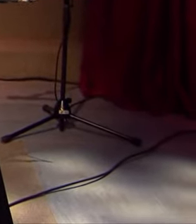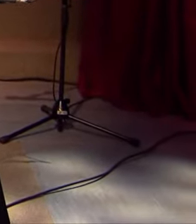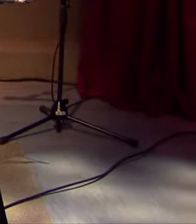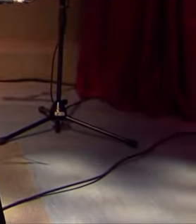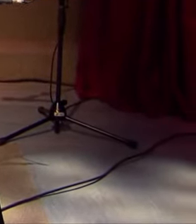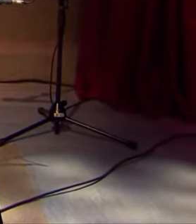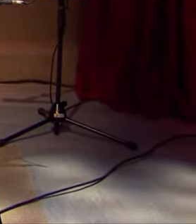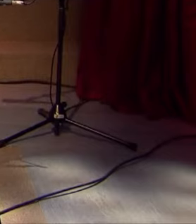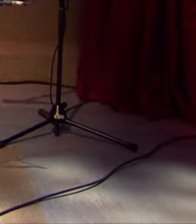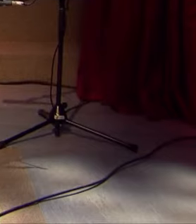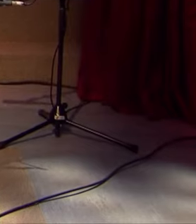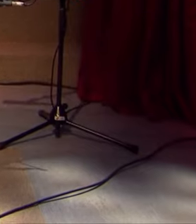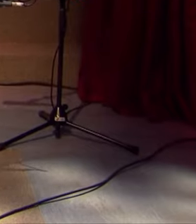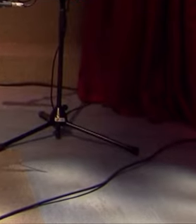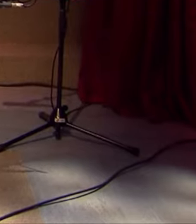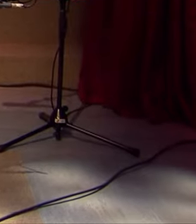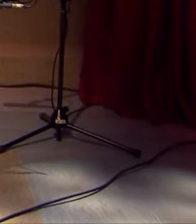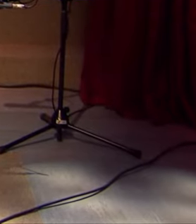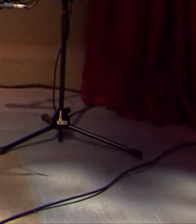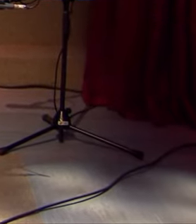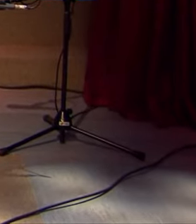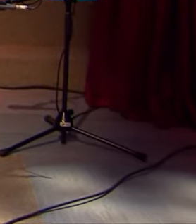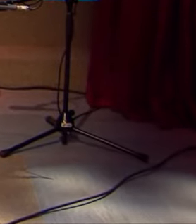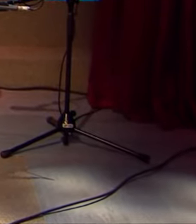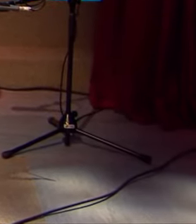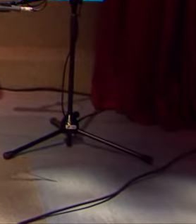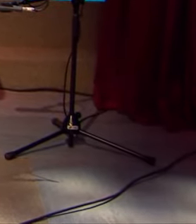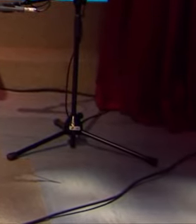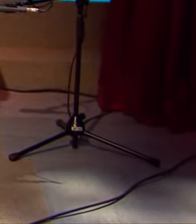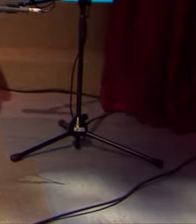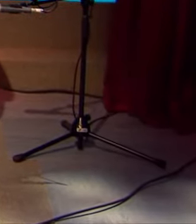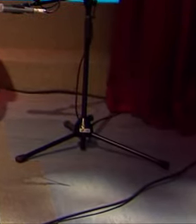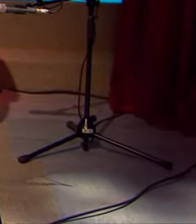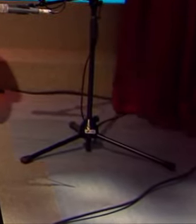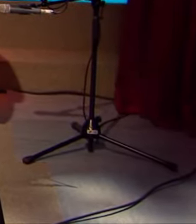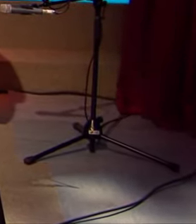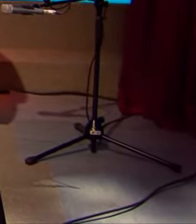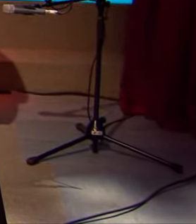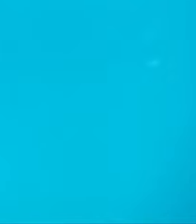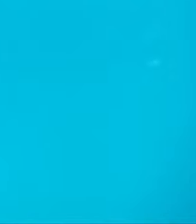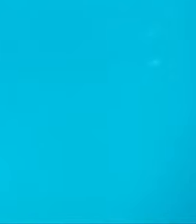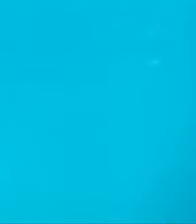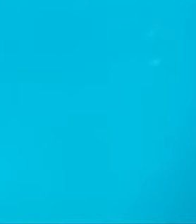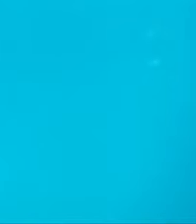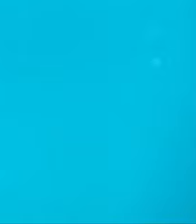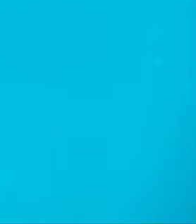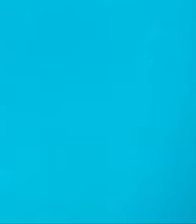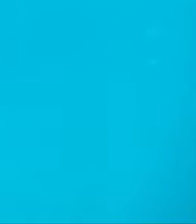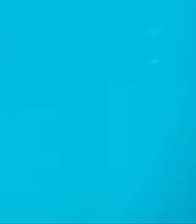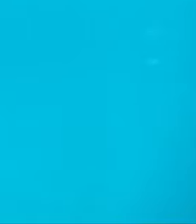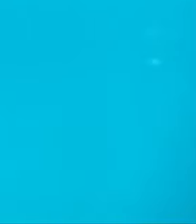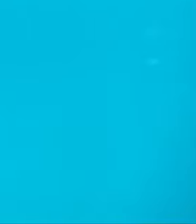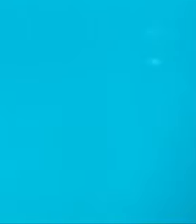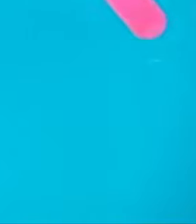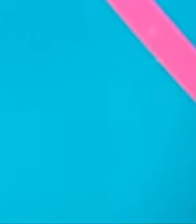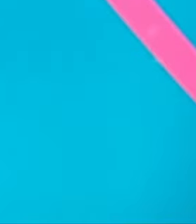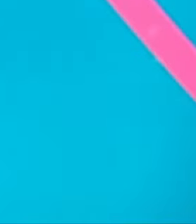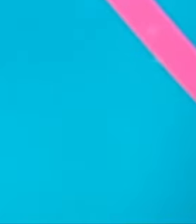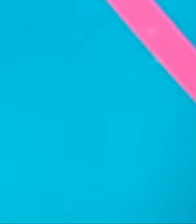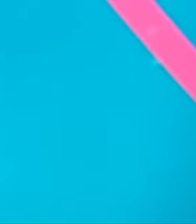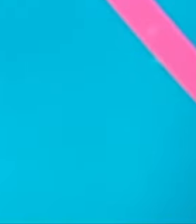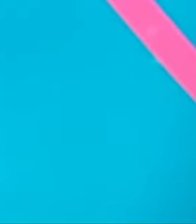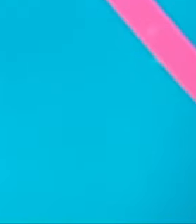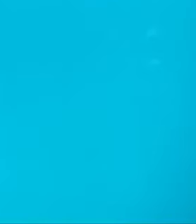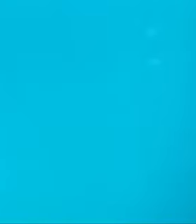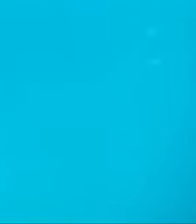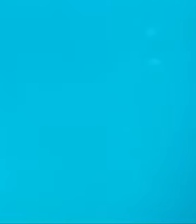Mas acabou pedindo perdão. Pirada, pirada, pirada, pirada. Toda família também quero pigaçar. Catuca,